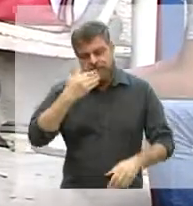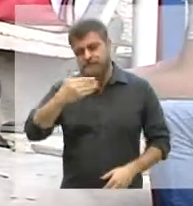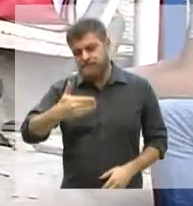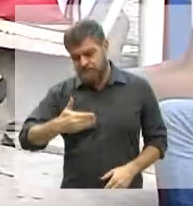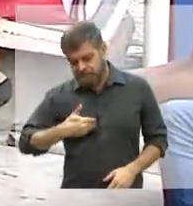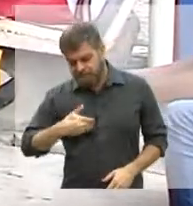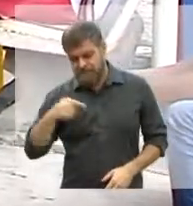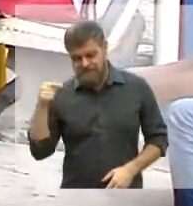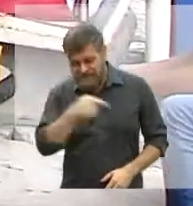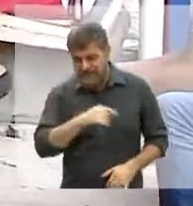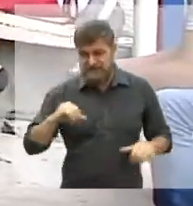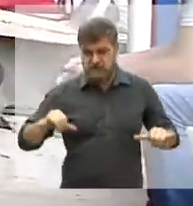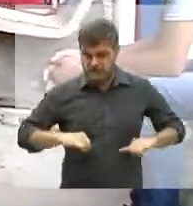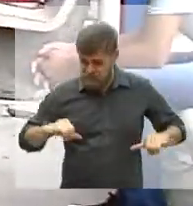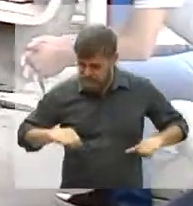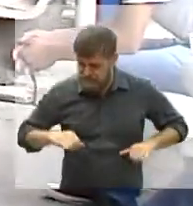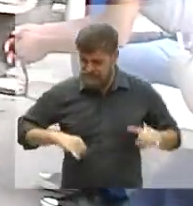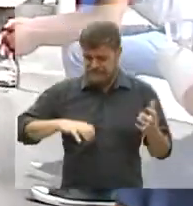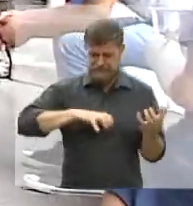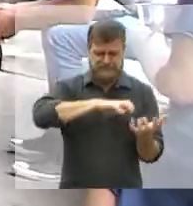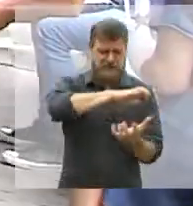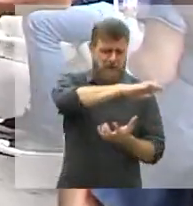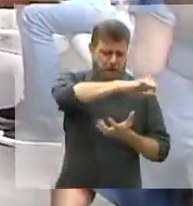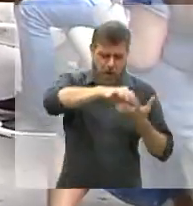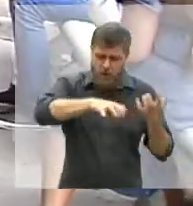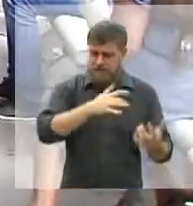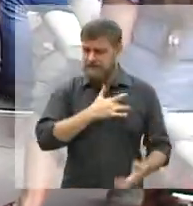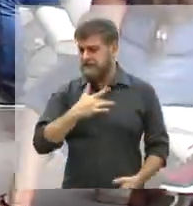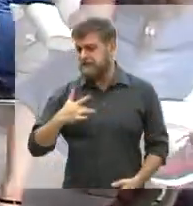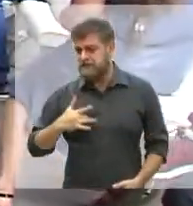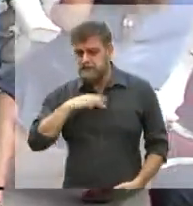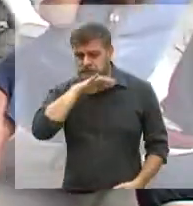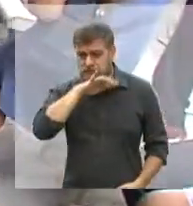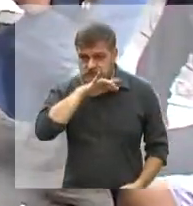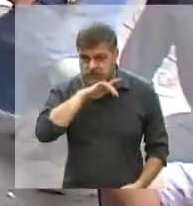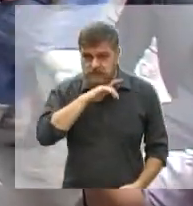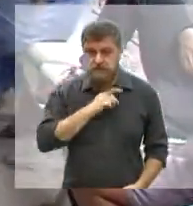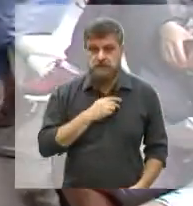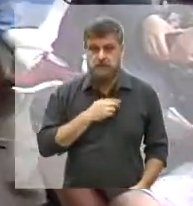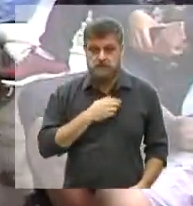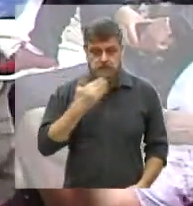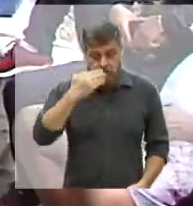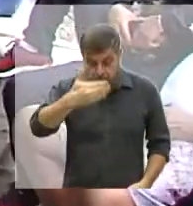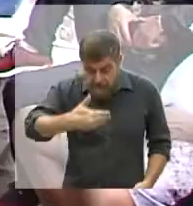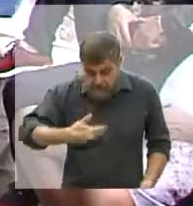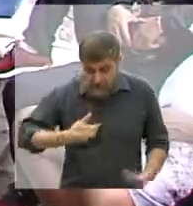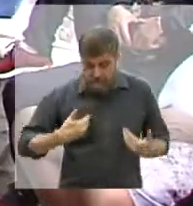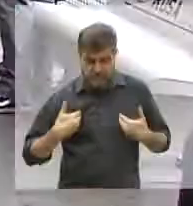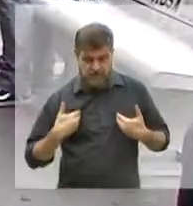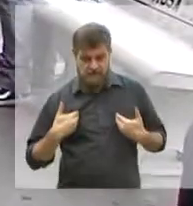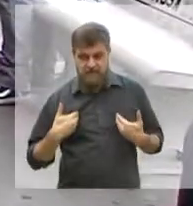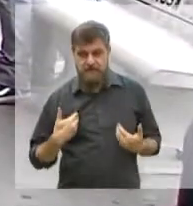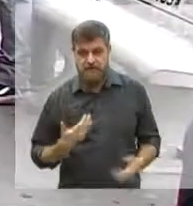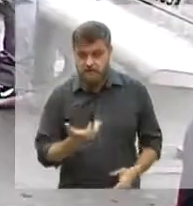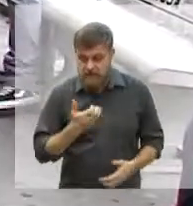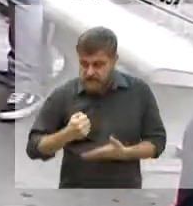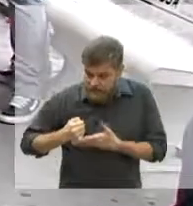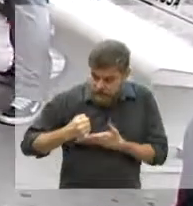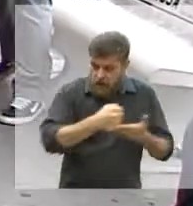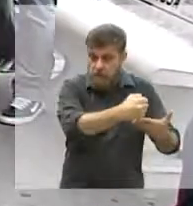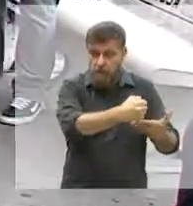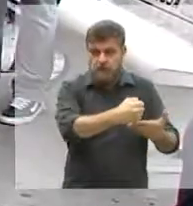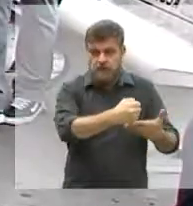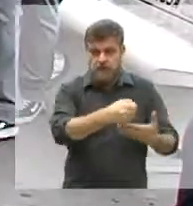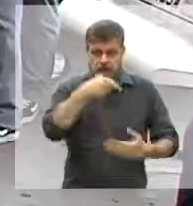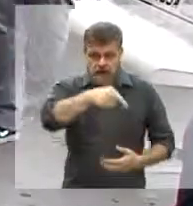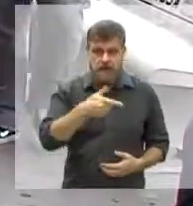vivencia uma situação de calamidade na área de saúde e constantemente nos procura e tenta o nosso apoio para